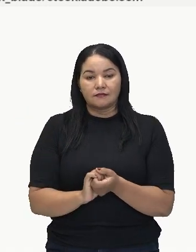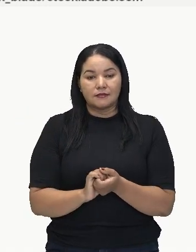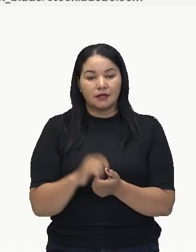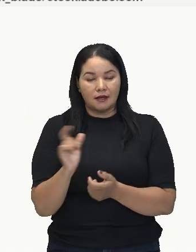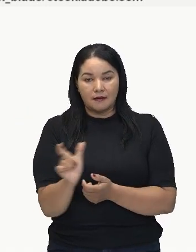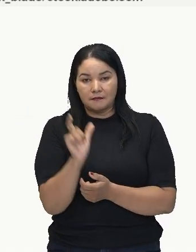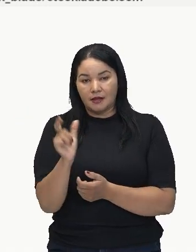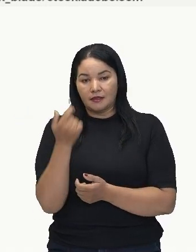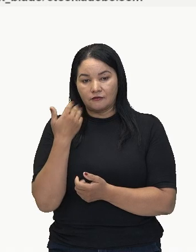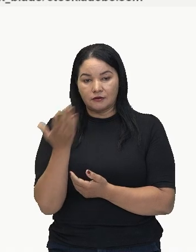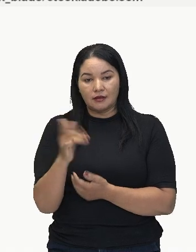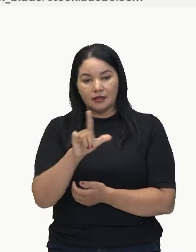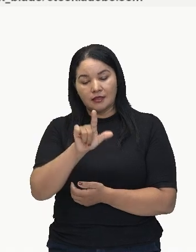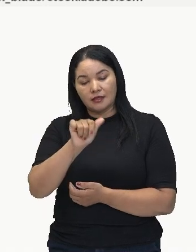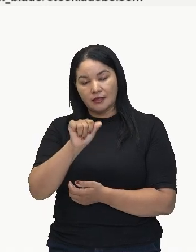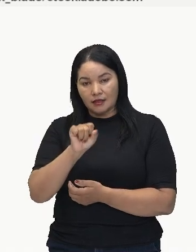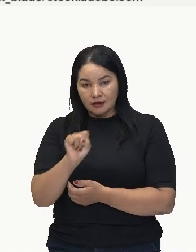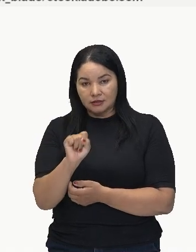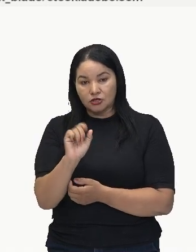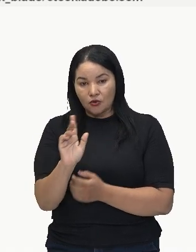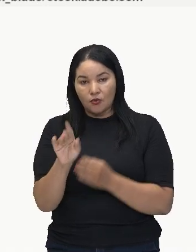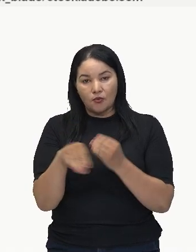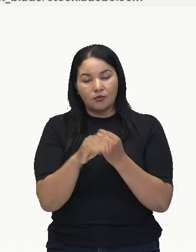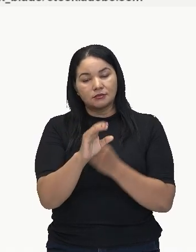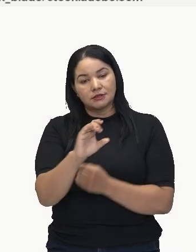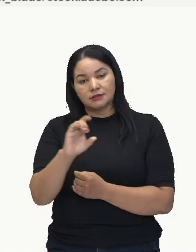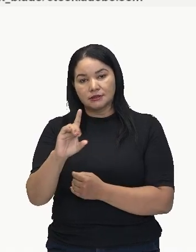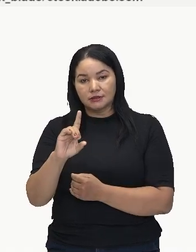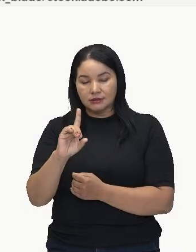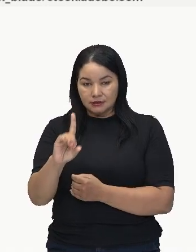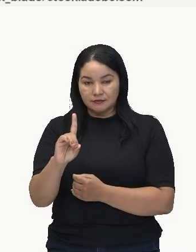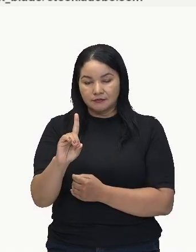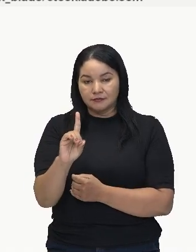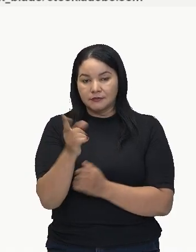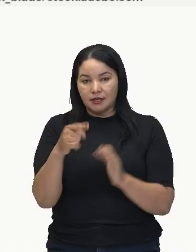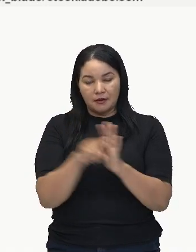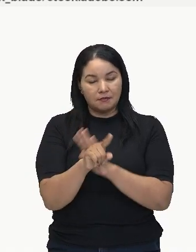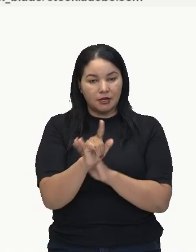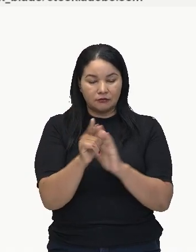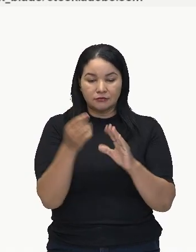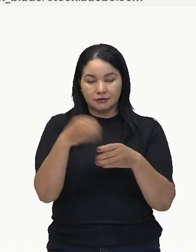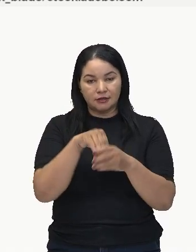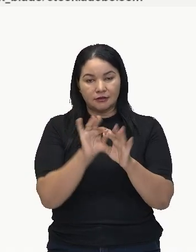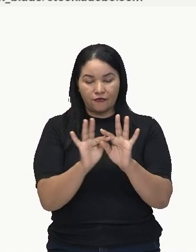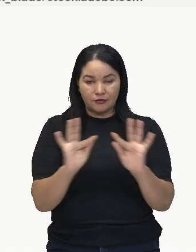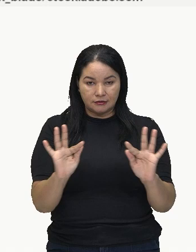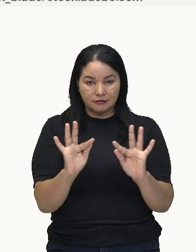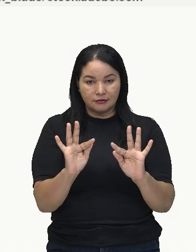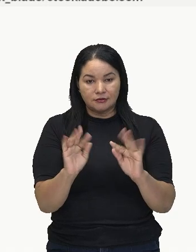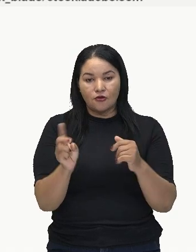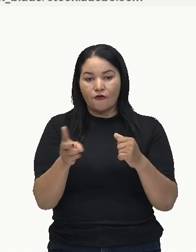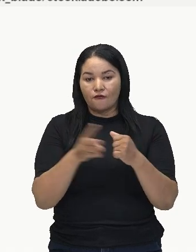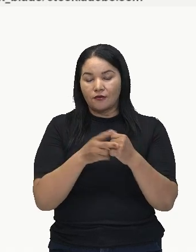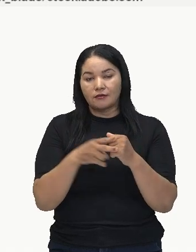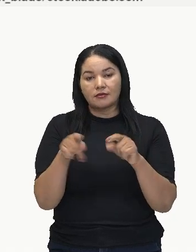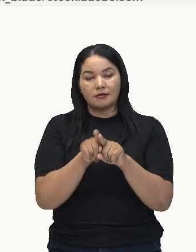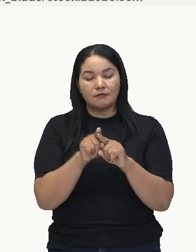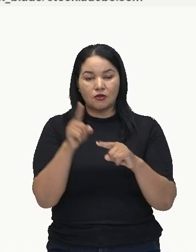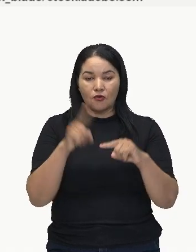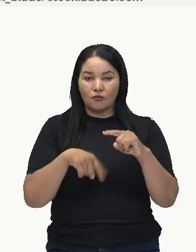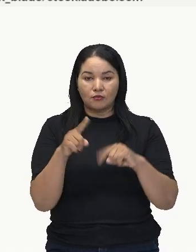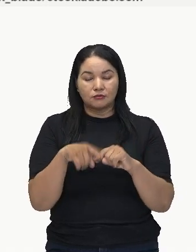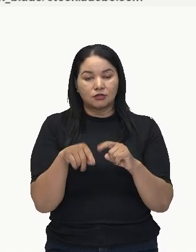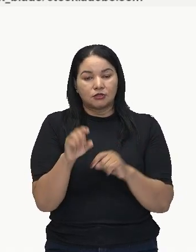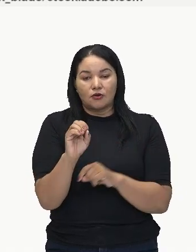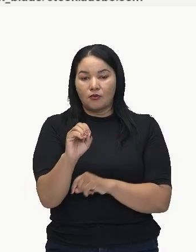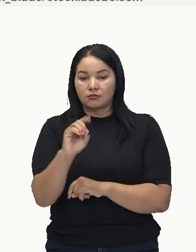quê? O complemento direto da pergunta que foi feita ao verbo, que tendo objeto indireto, Juan e